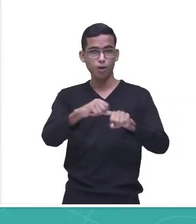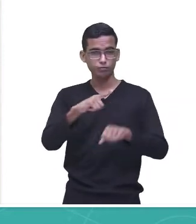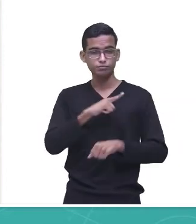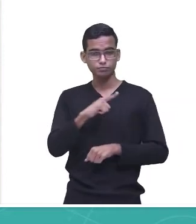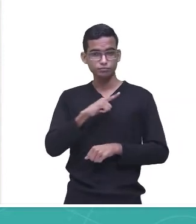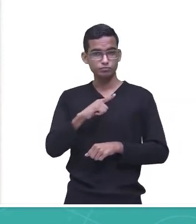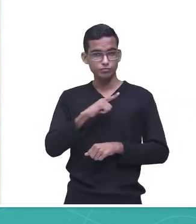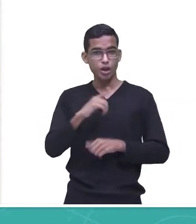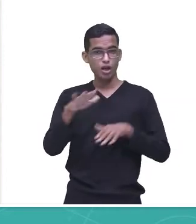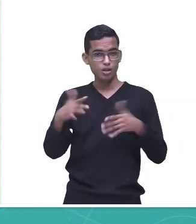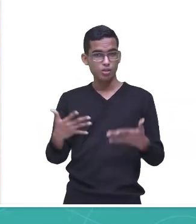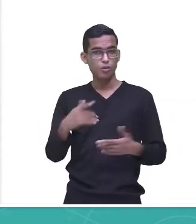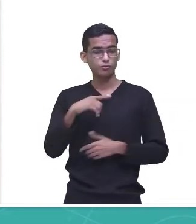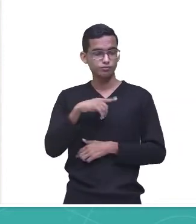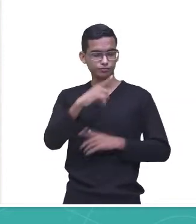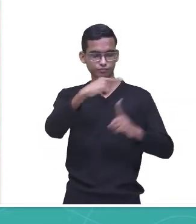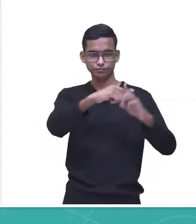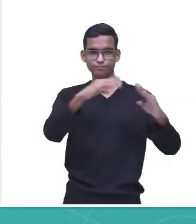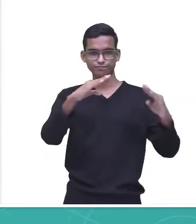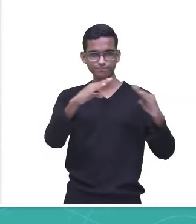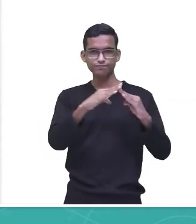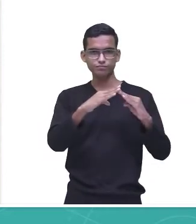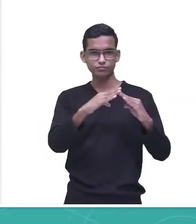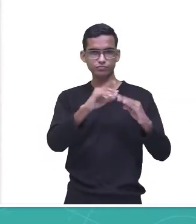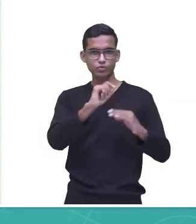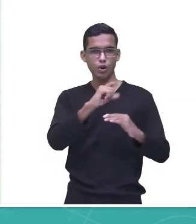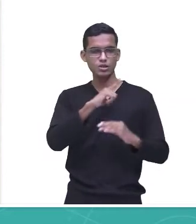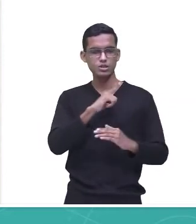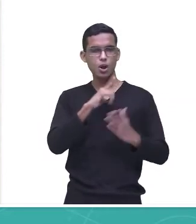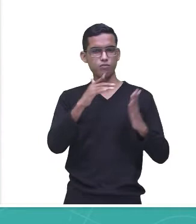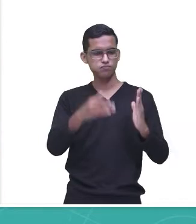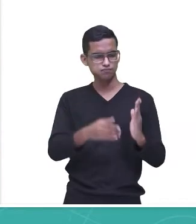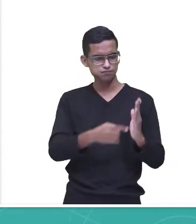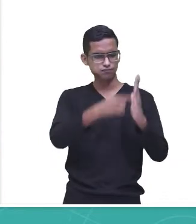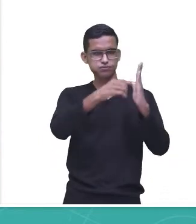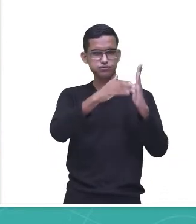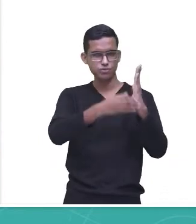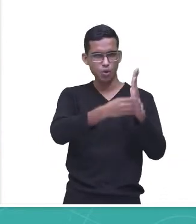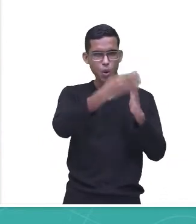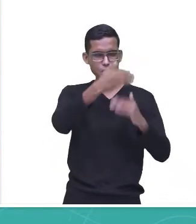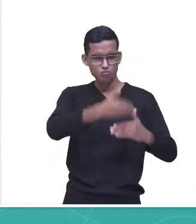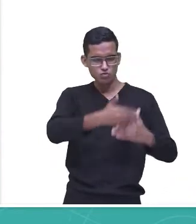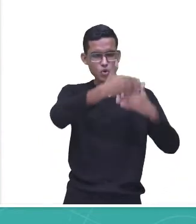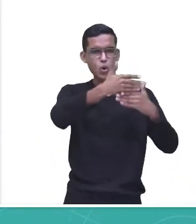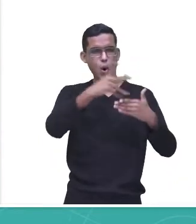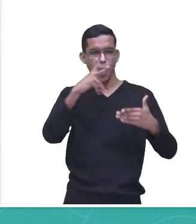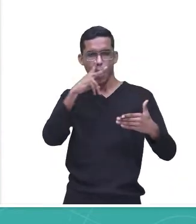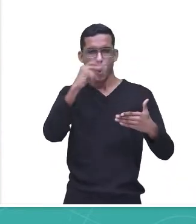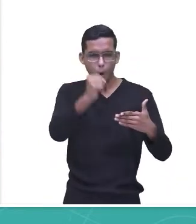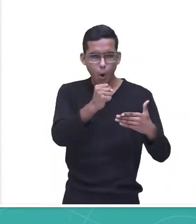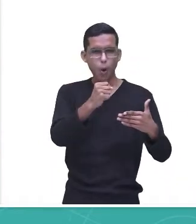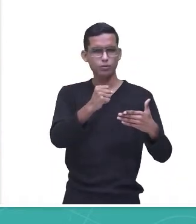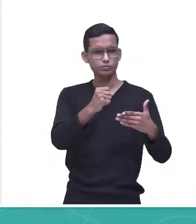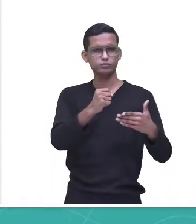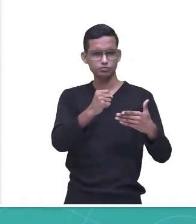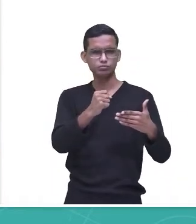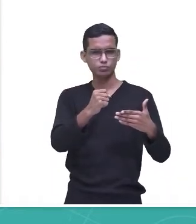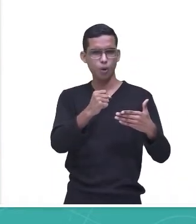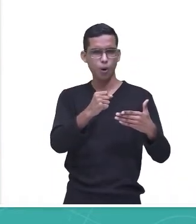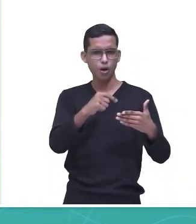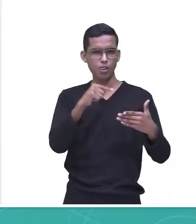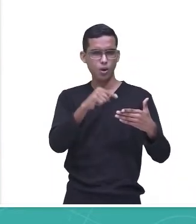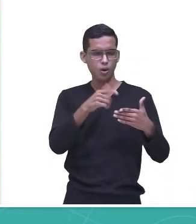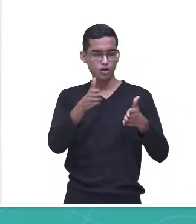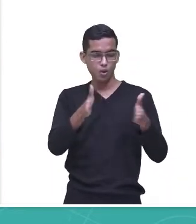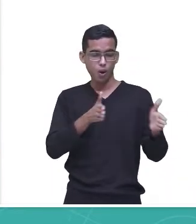eram muito com as paredes muito grossas, tinha pouca luminosidade, e esse período da arte se chama